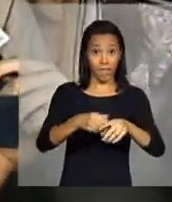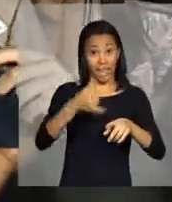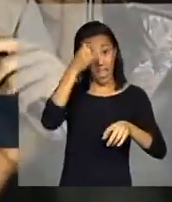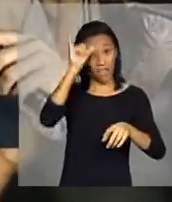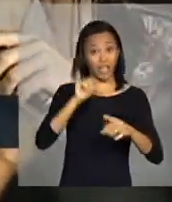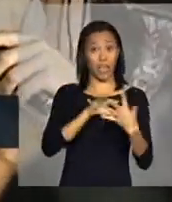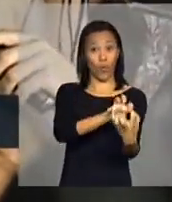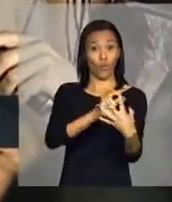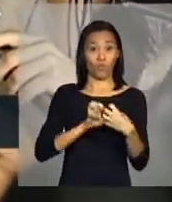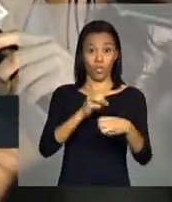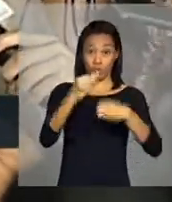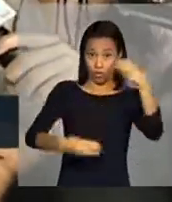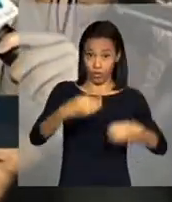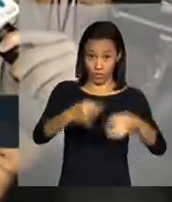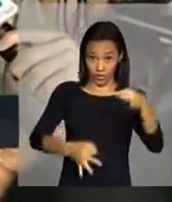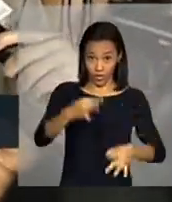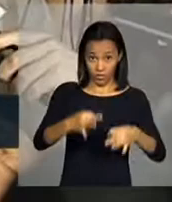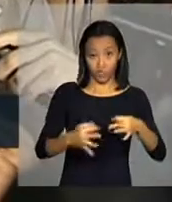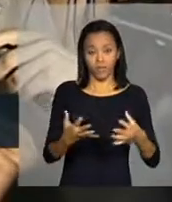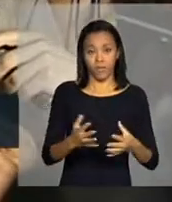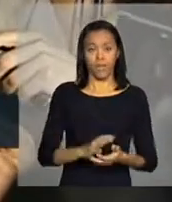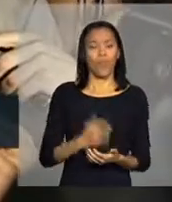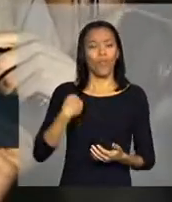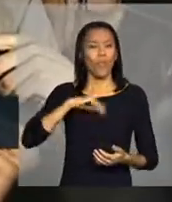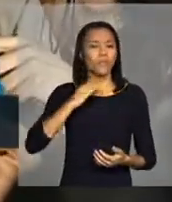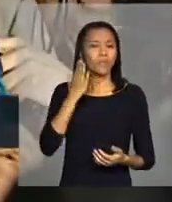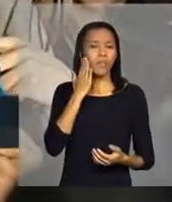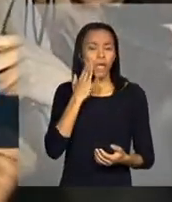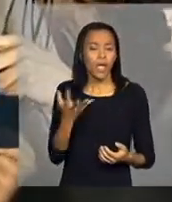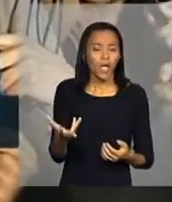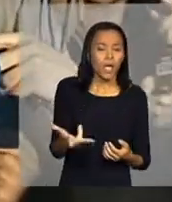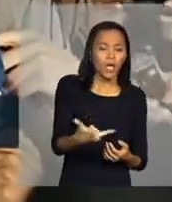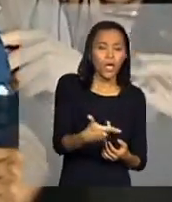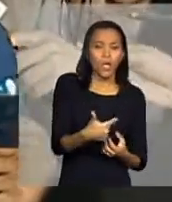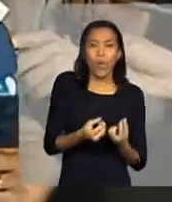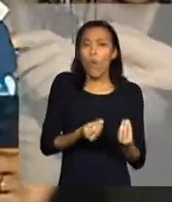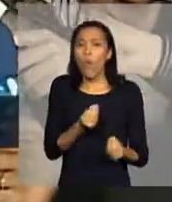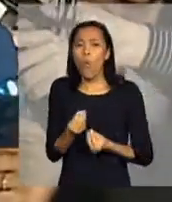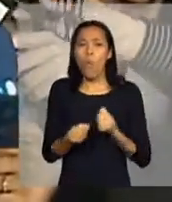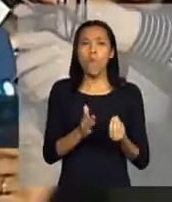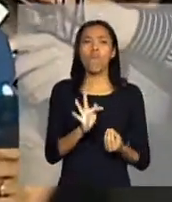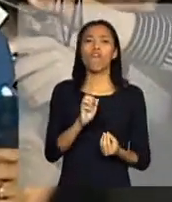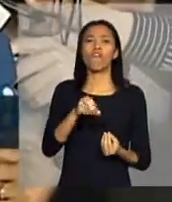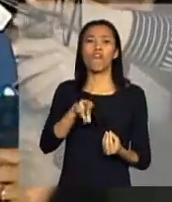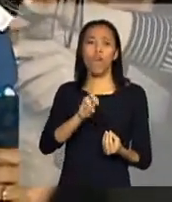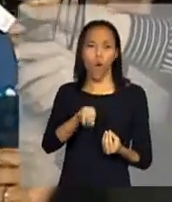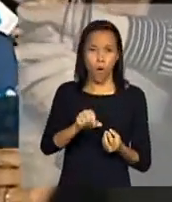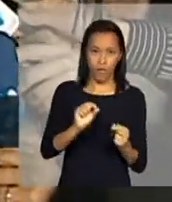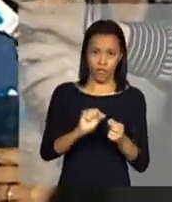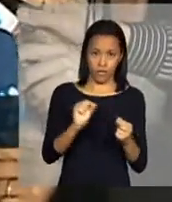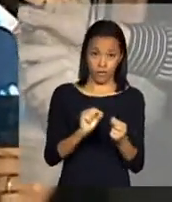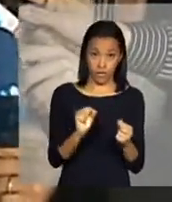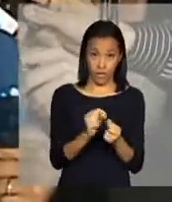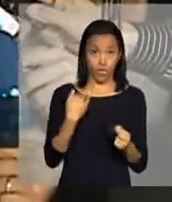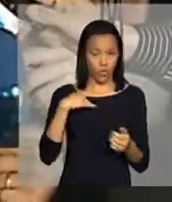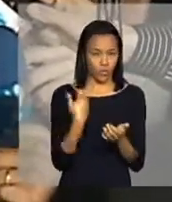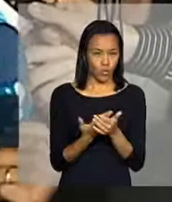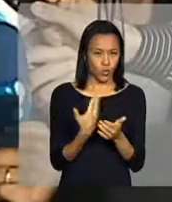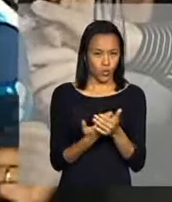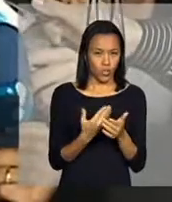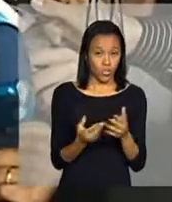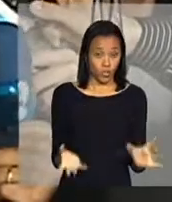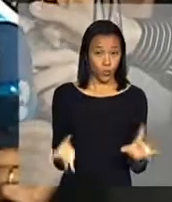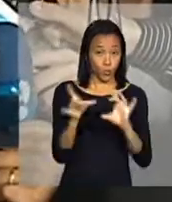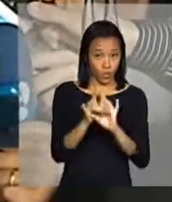temos que aperfeiçoar a forma de fazer as demarcações. Nós estamos estudando uma mudança estrutural em conjunto com a FUNAI